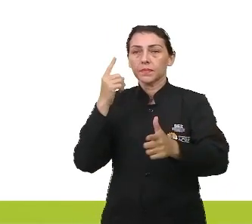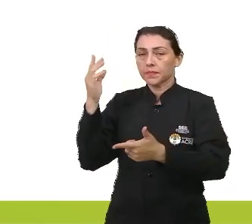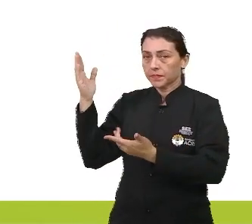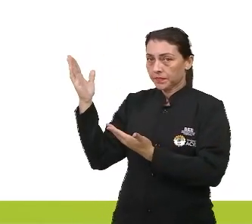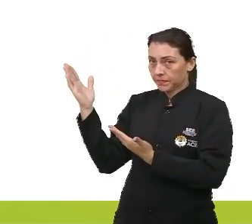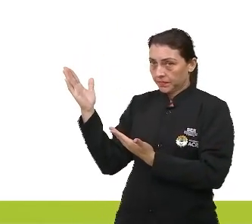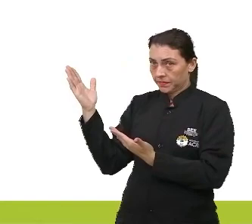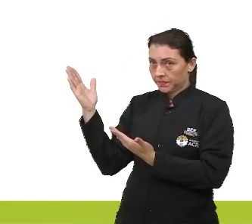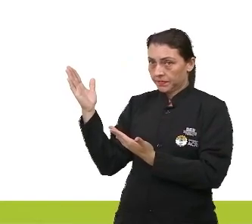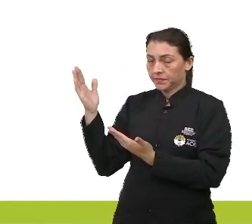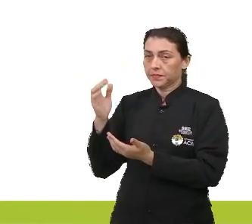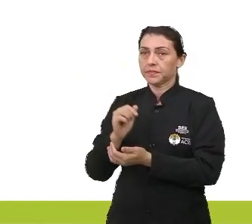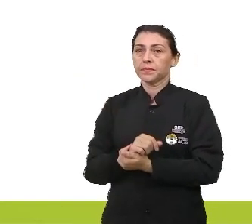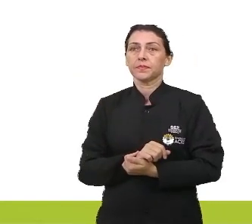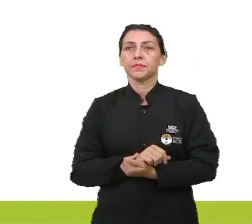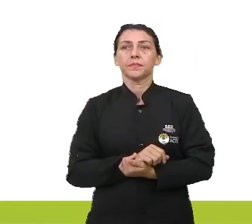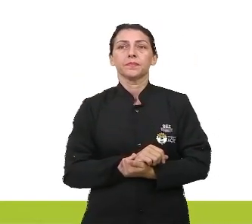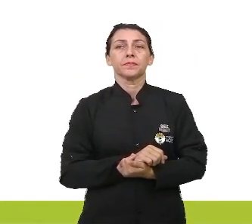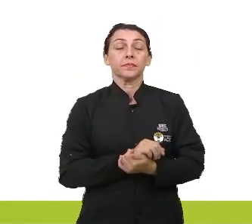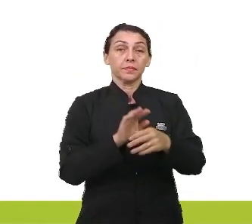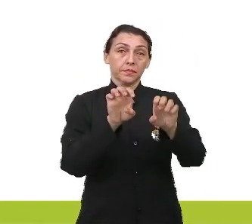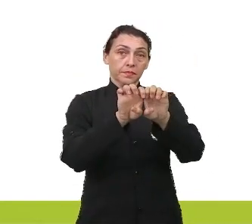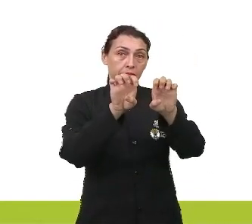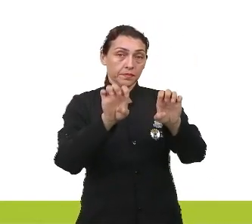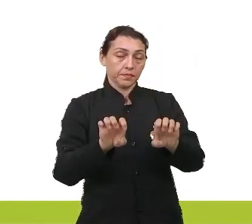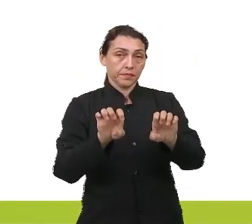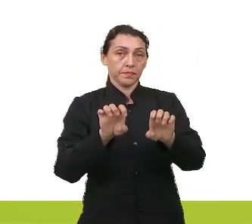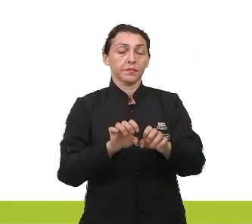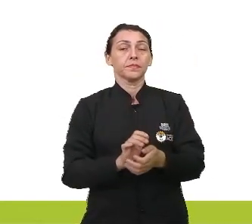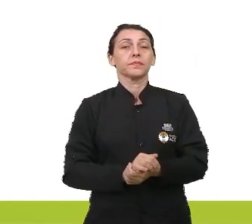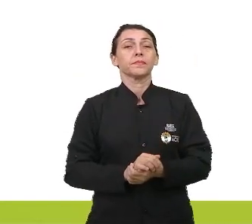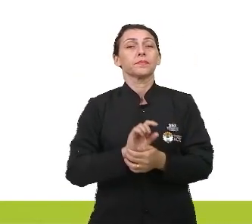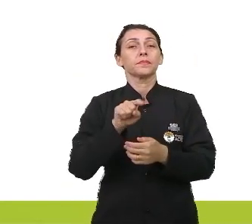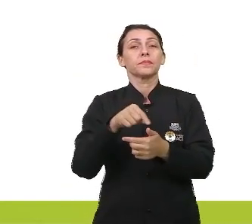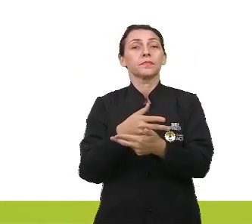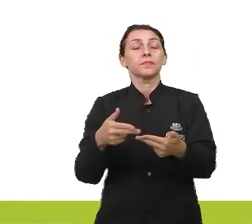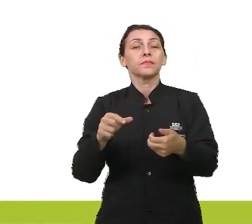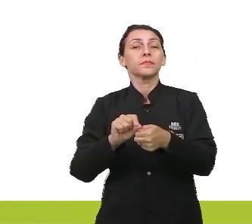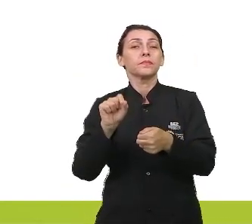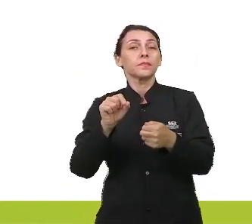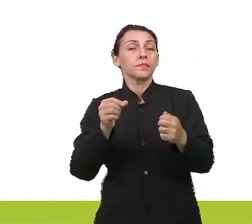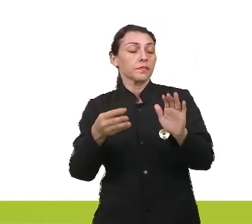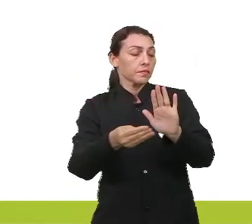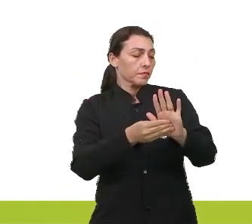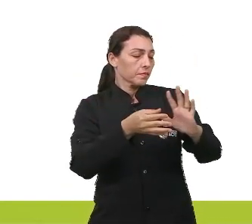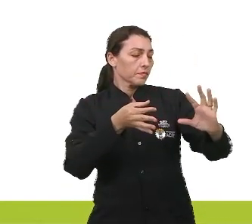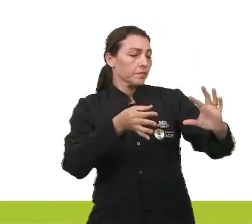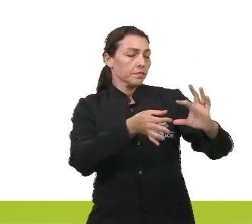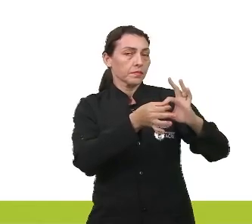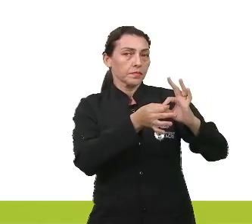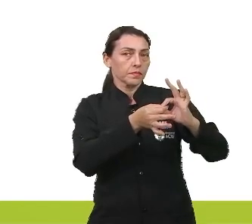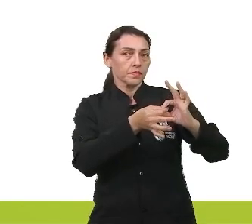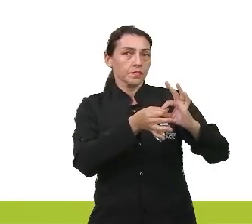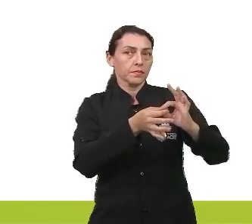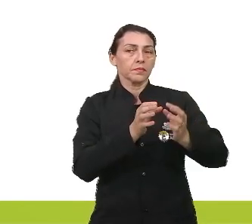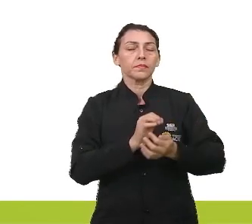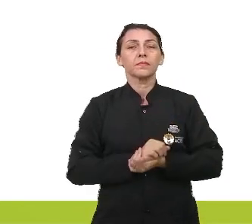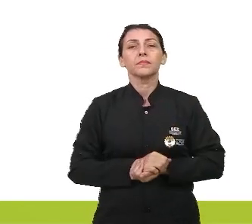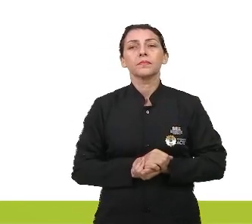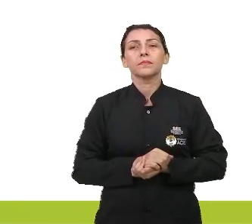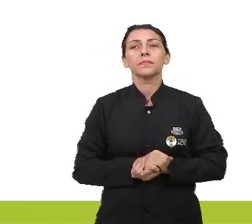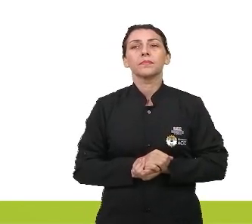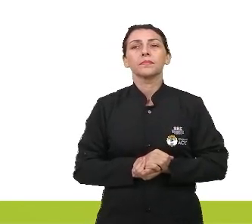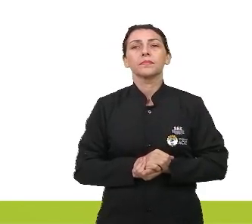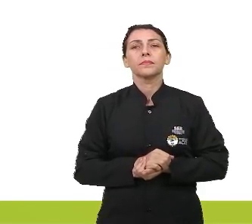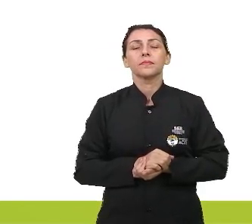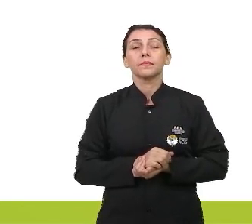lado. Vamos analisar apenas a estrutura. Pontuei, eu faço o quê? Coloco um conectivo.